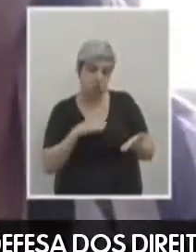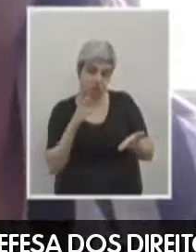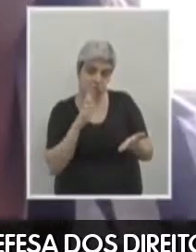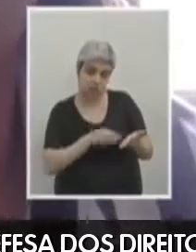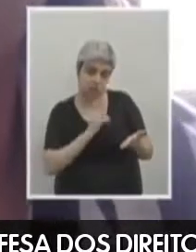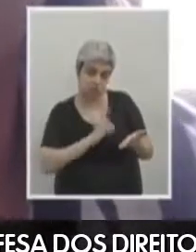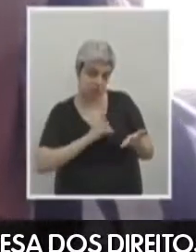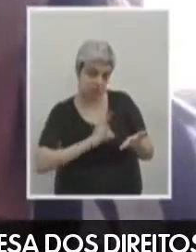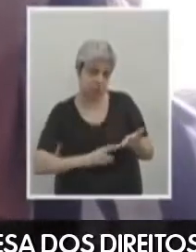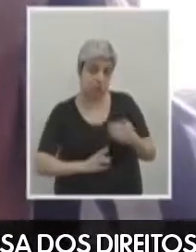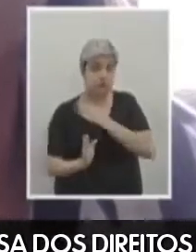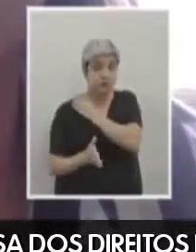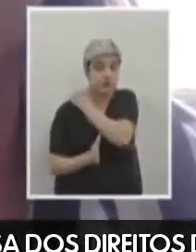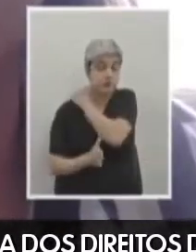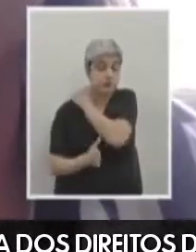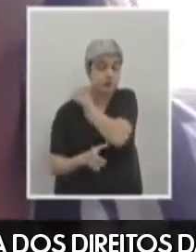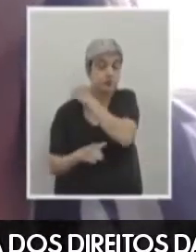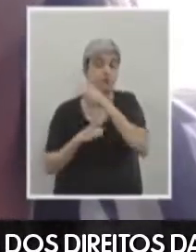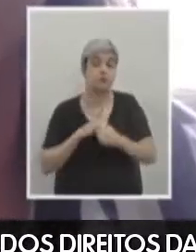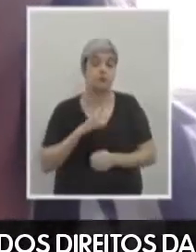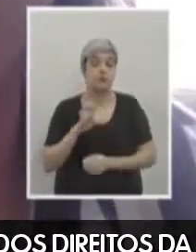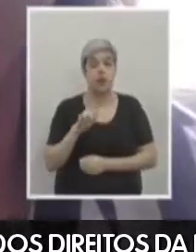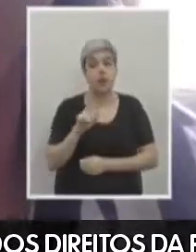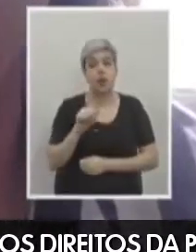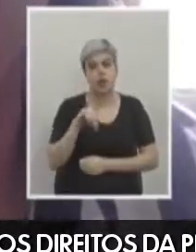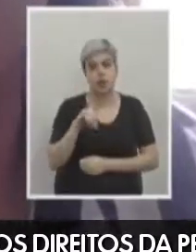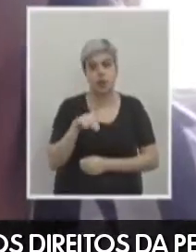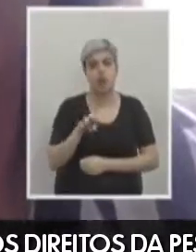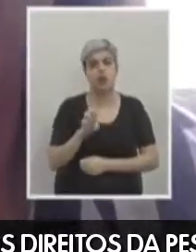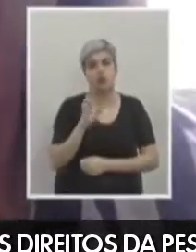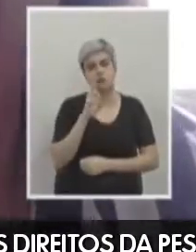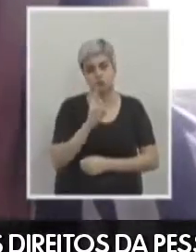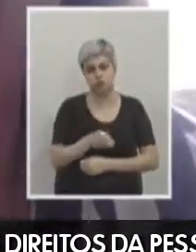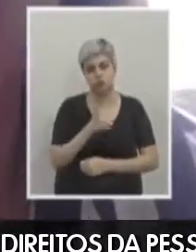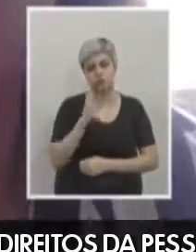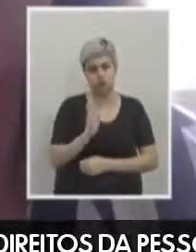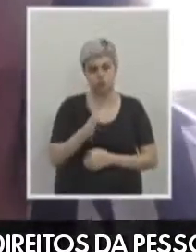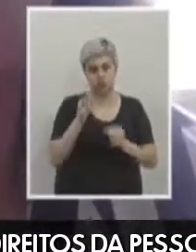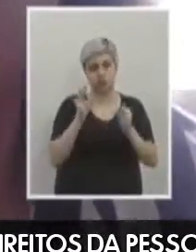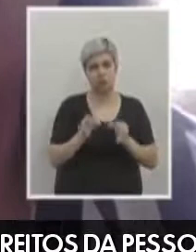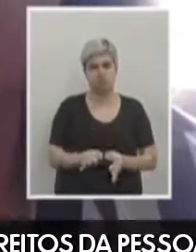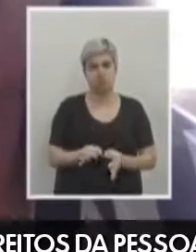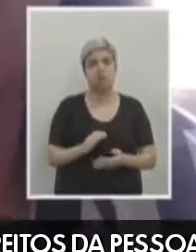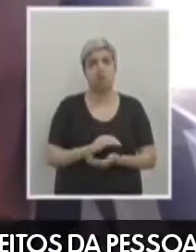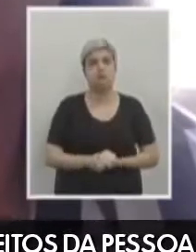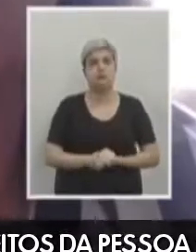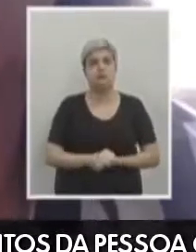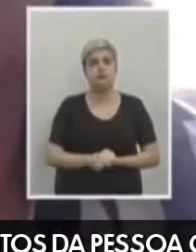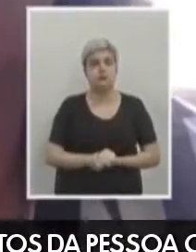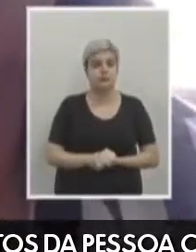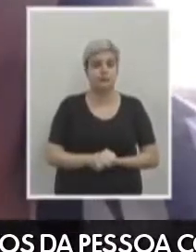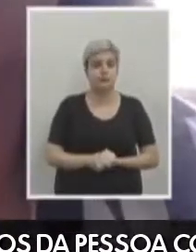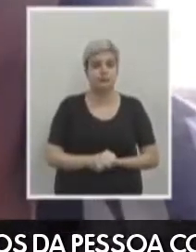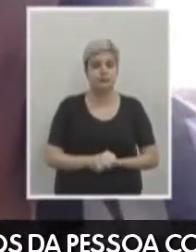foram respondidas pela Elaine com muita propriedade e embasamento.